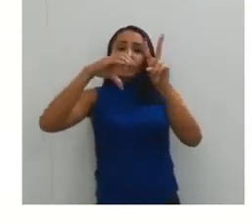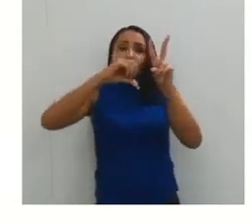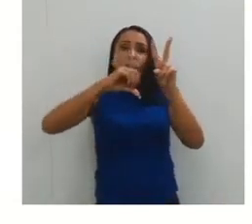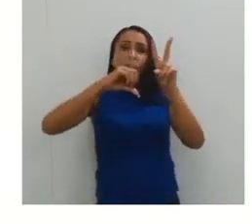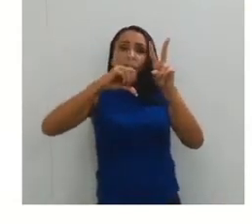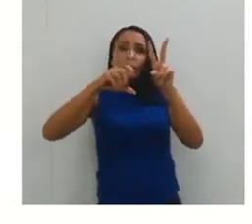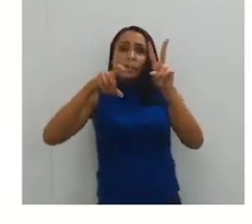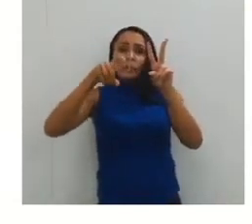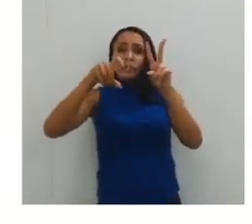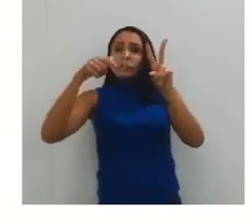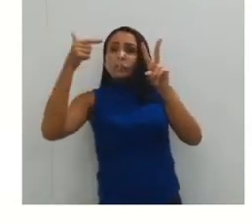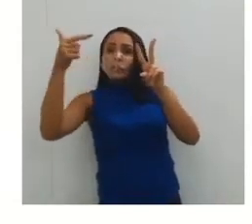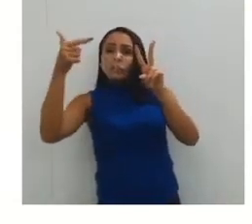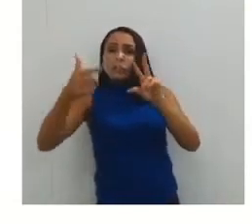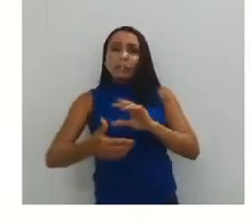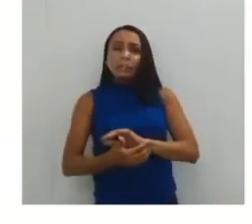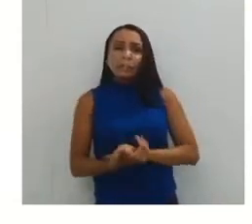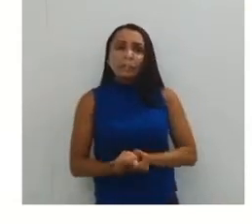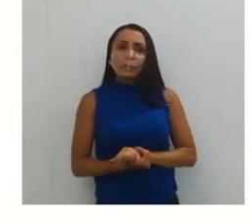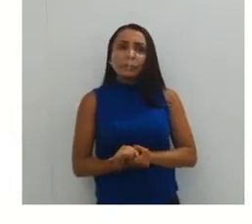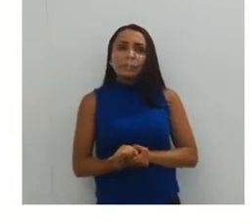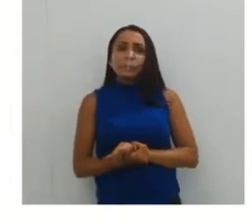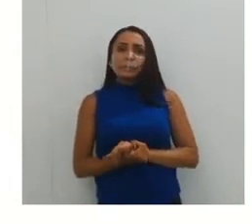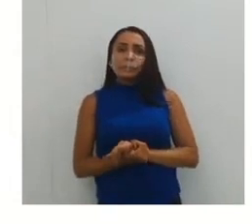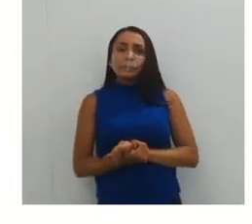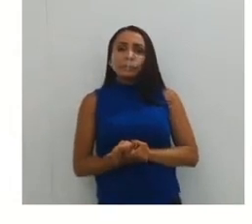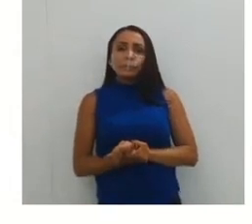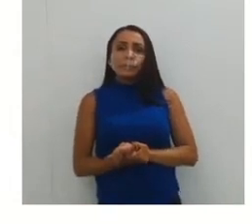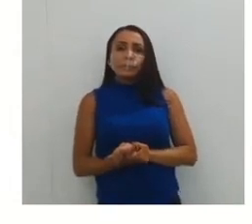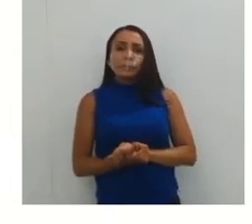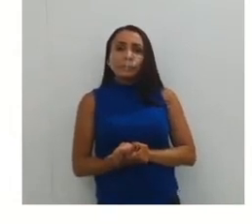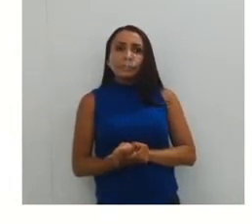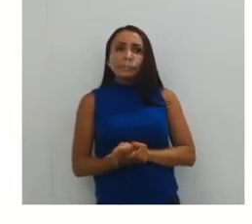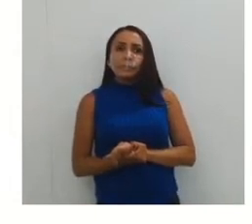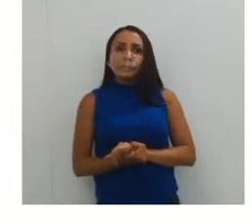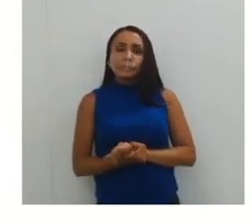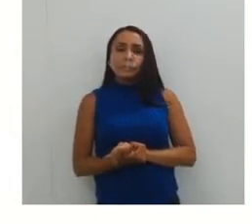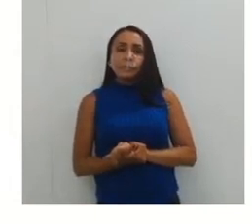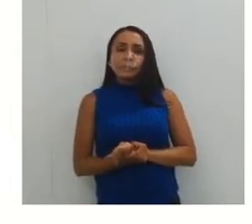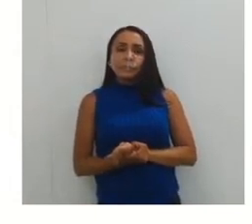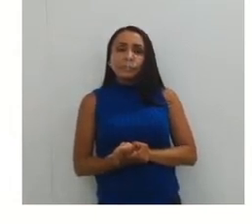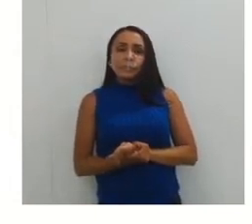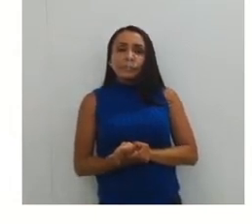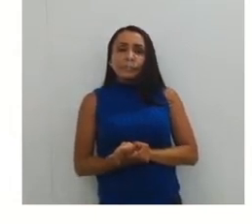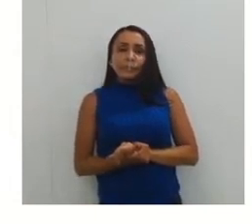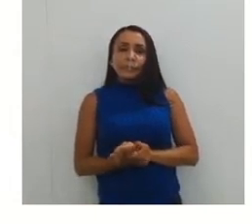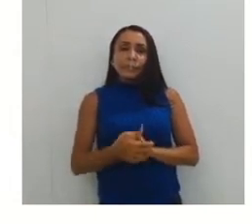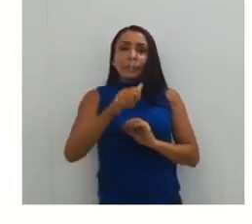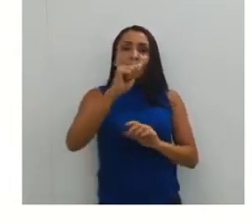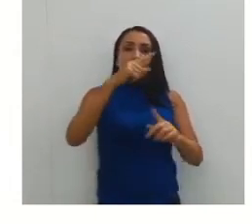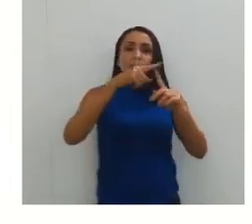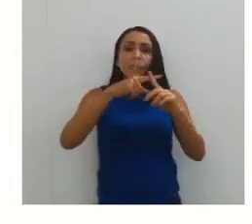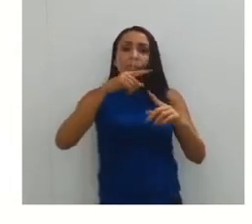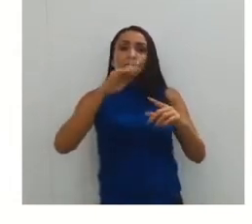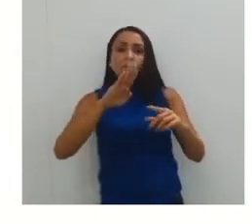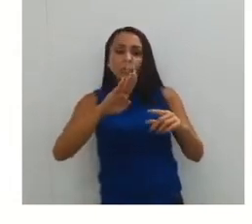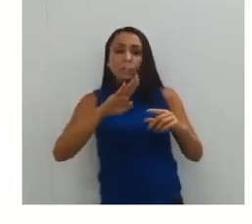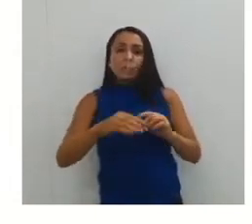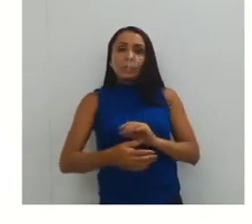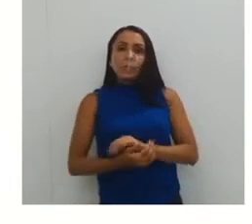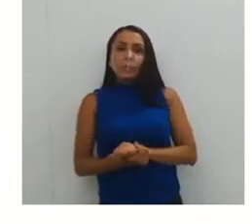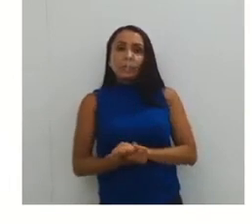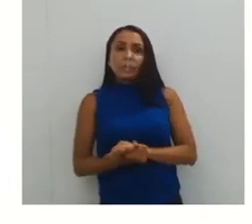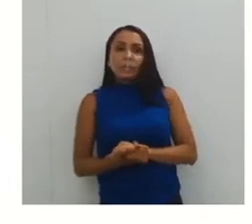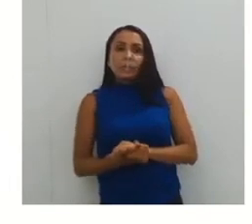de 9 vezes a raiz de x ao quadrado. A raiz do A vezes B é a raiz de A vezes a raiz de B. A raiz